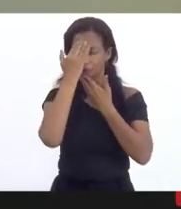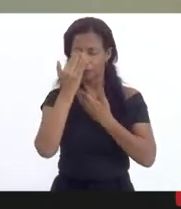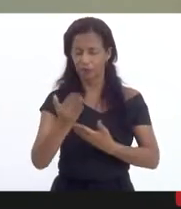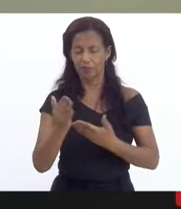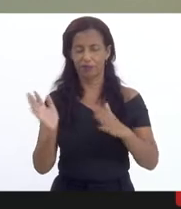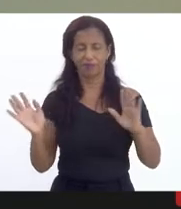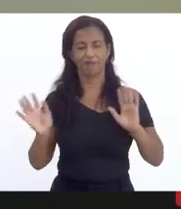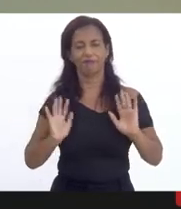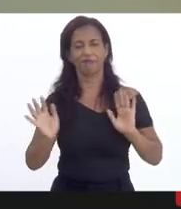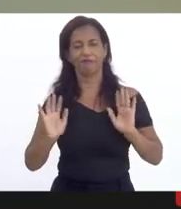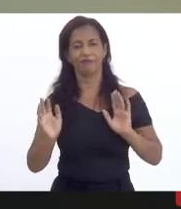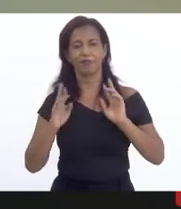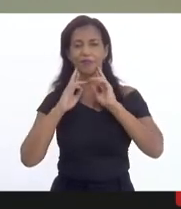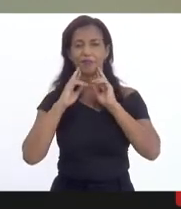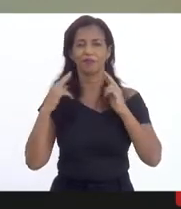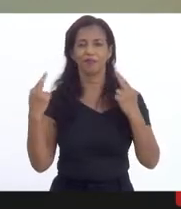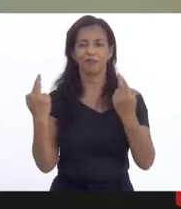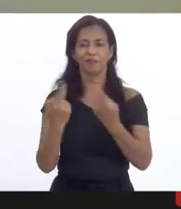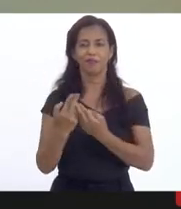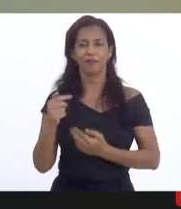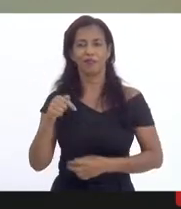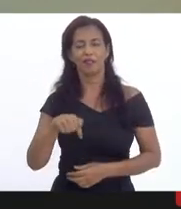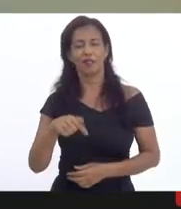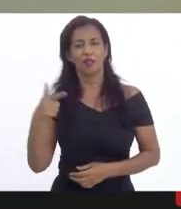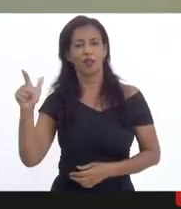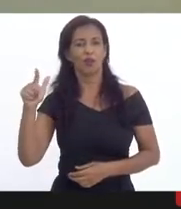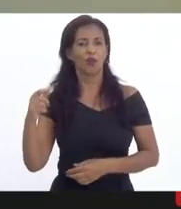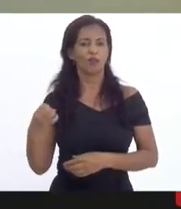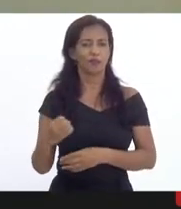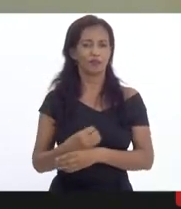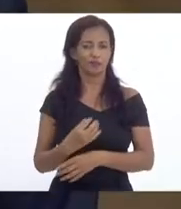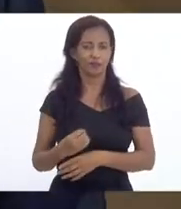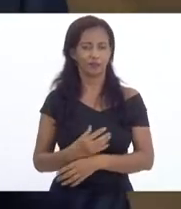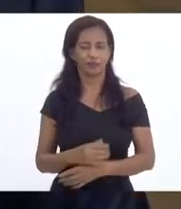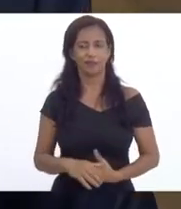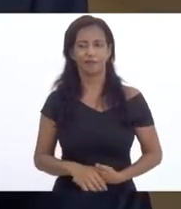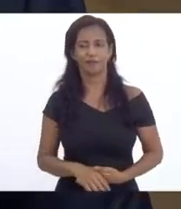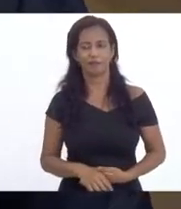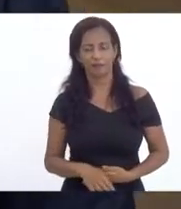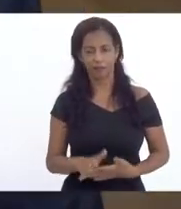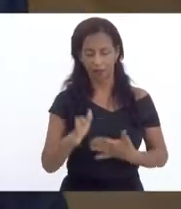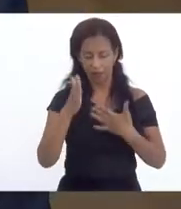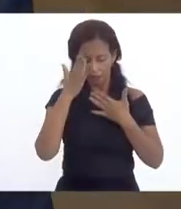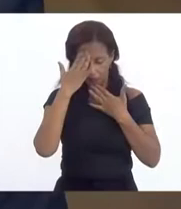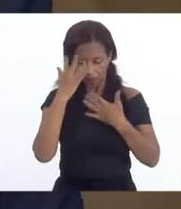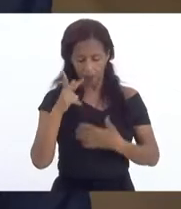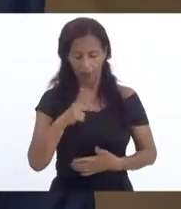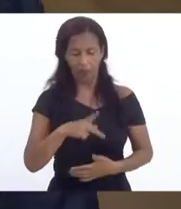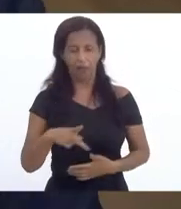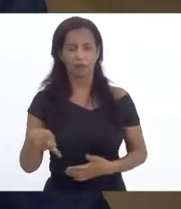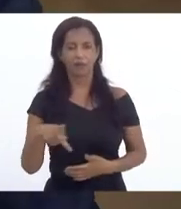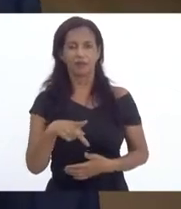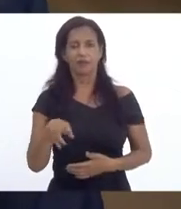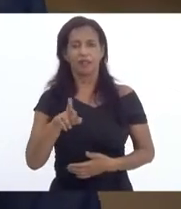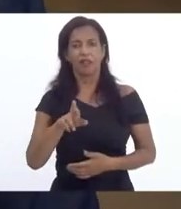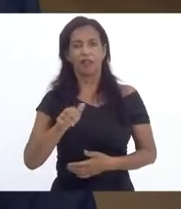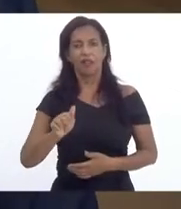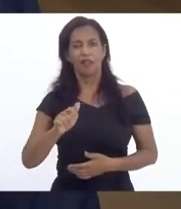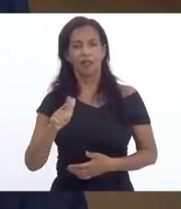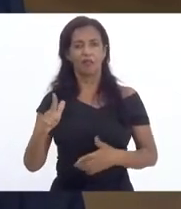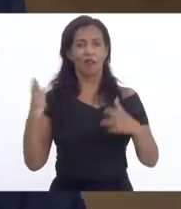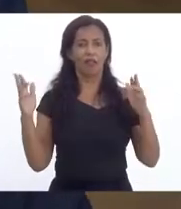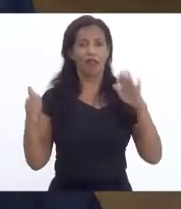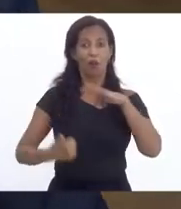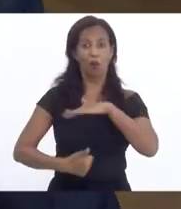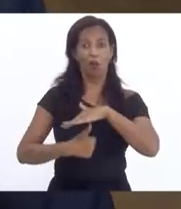e até a próxima reunião aí em uma nova cidade. Obrigado, professor Rafael, que é o